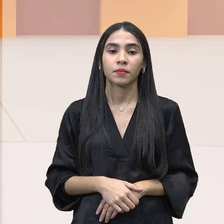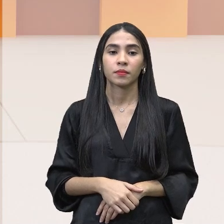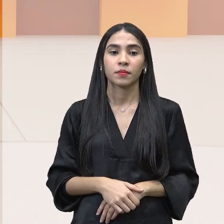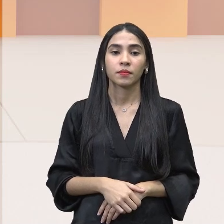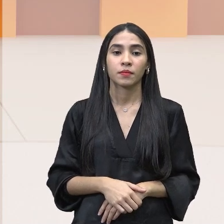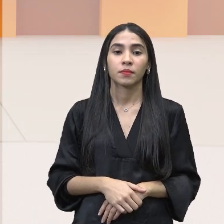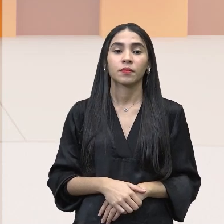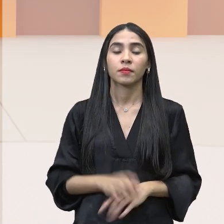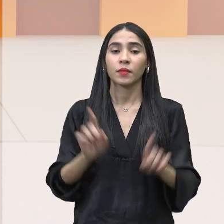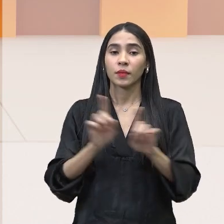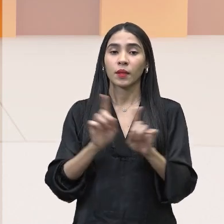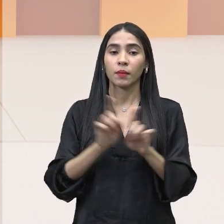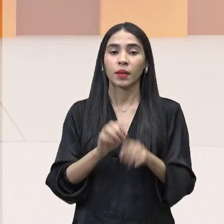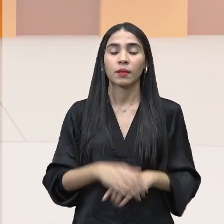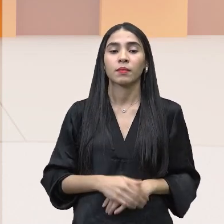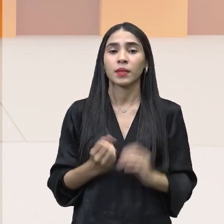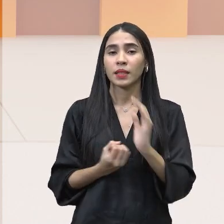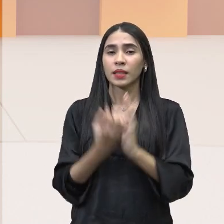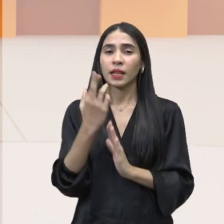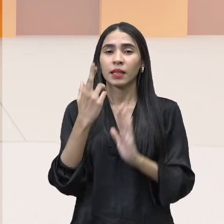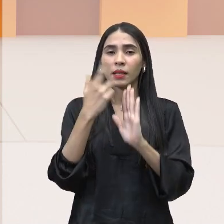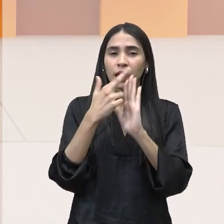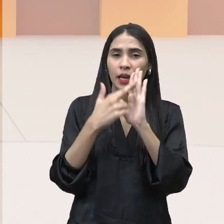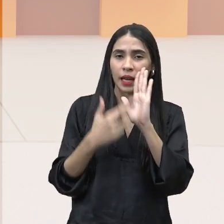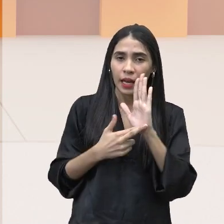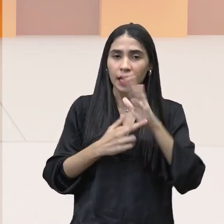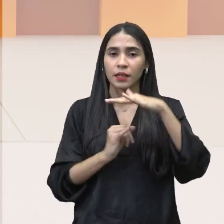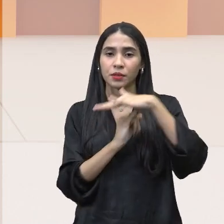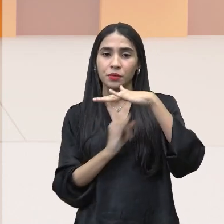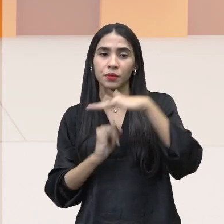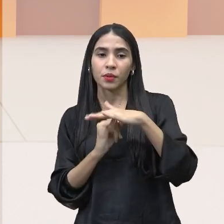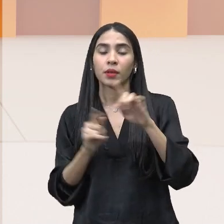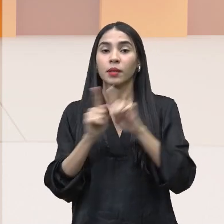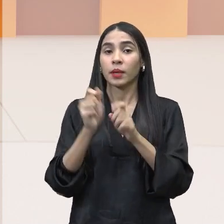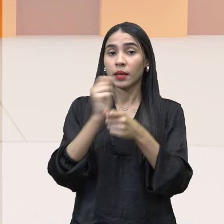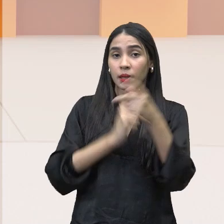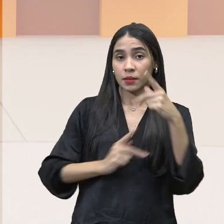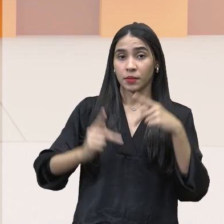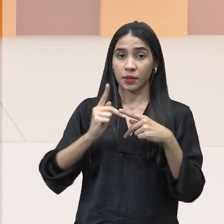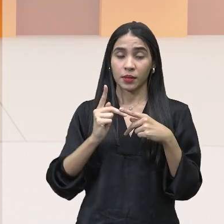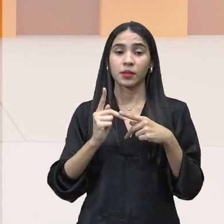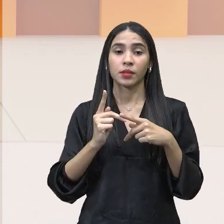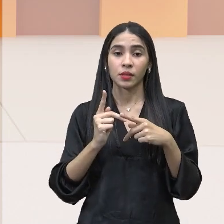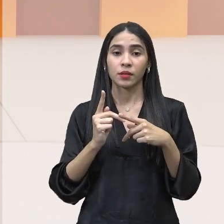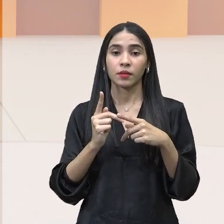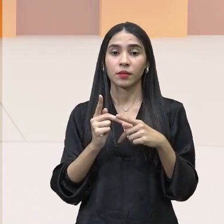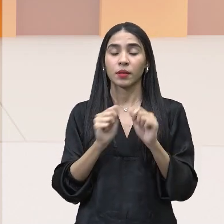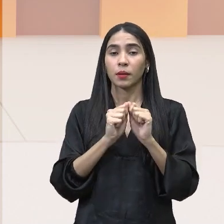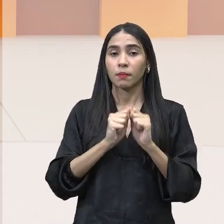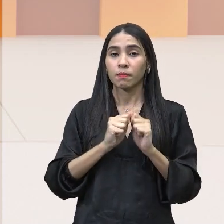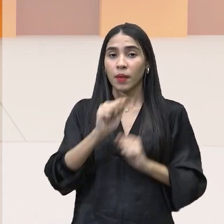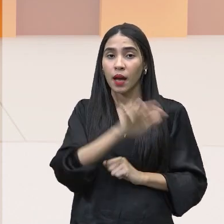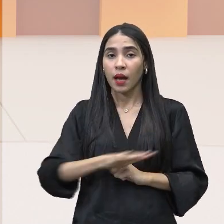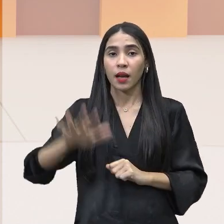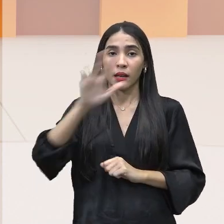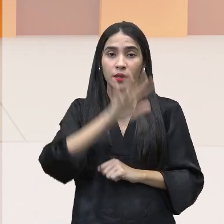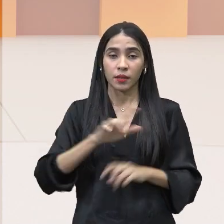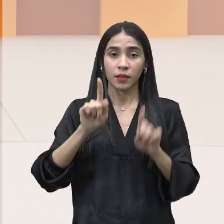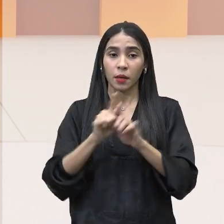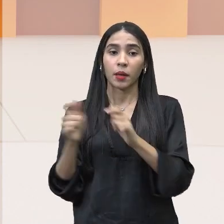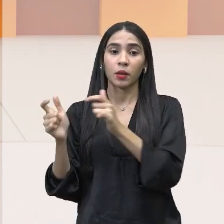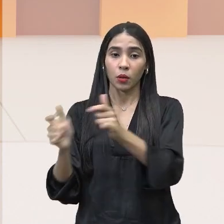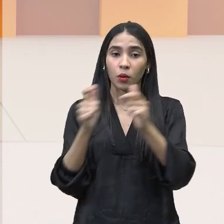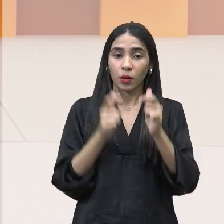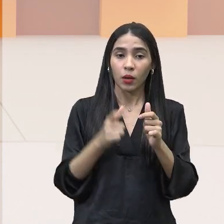foram tomadas medidas institucionais e administrativas de abrangência nacional e regional